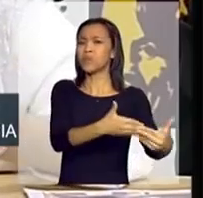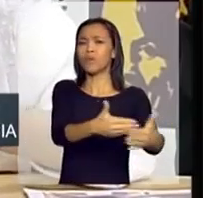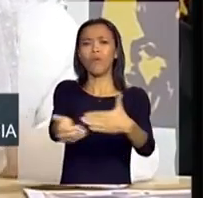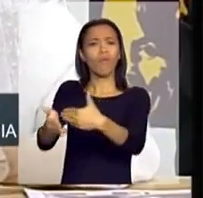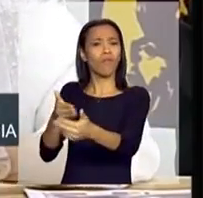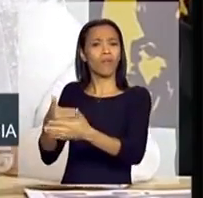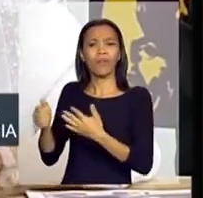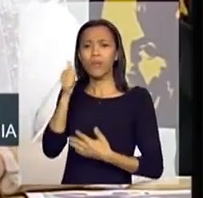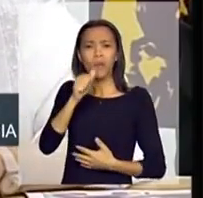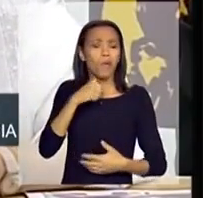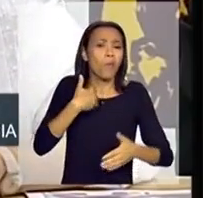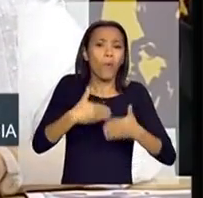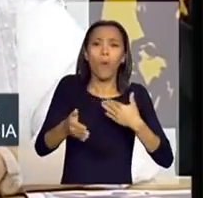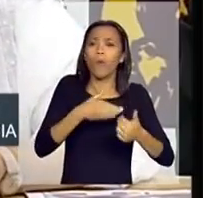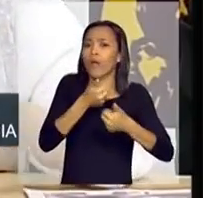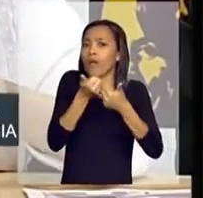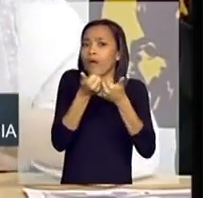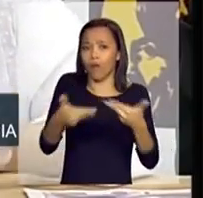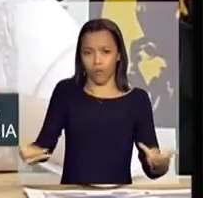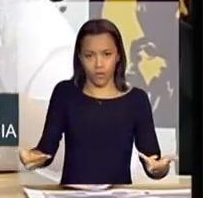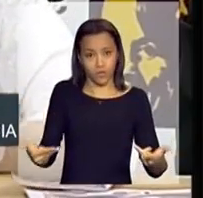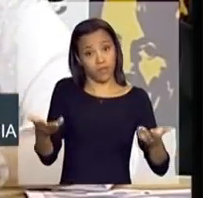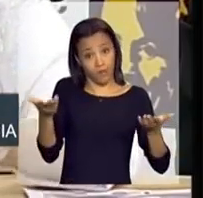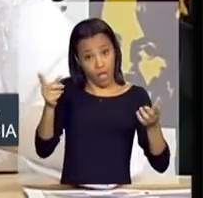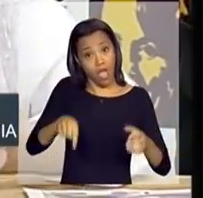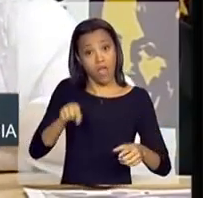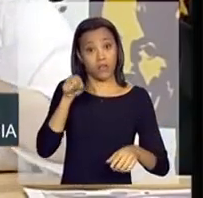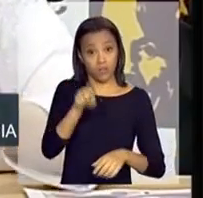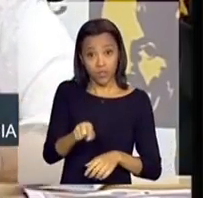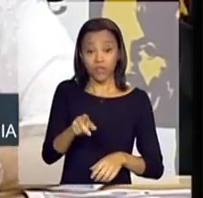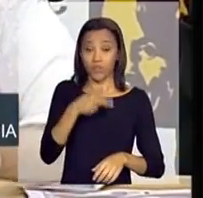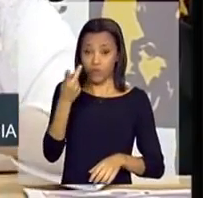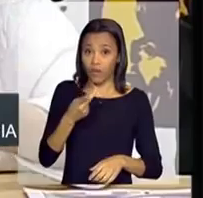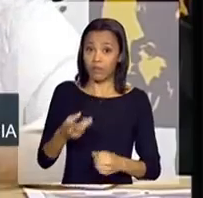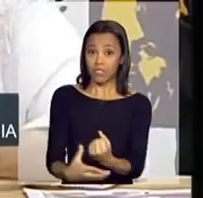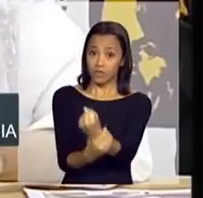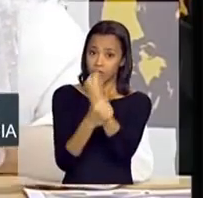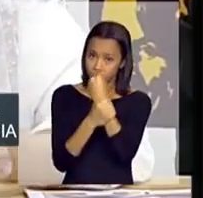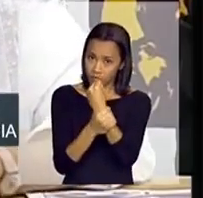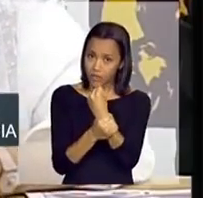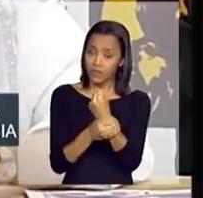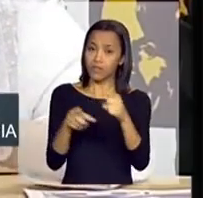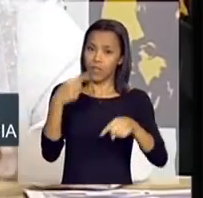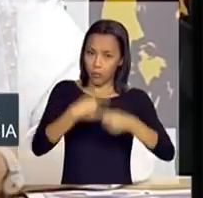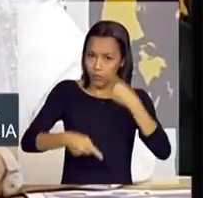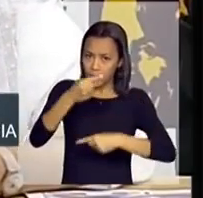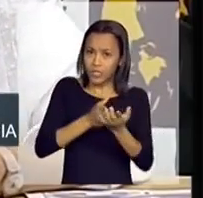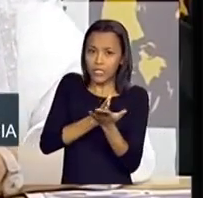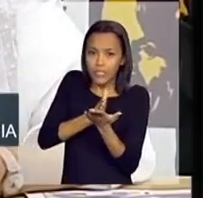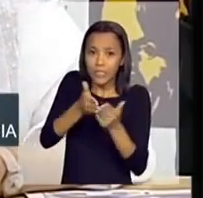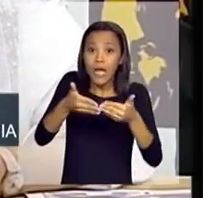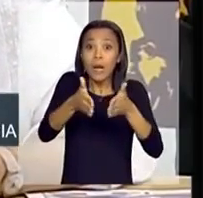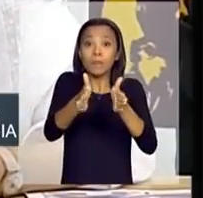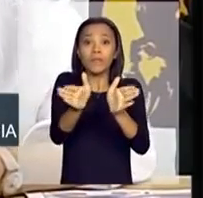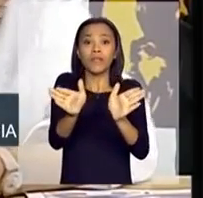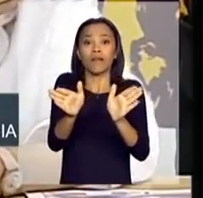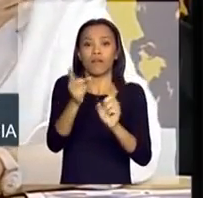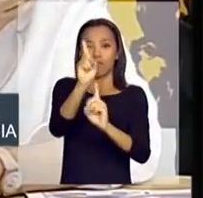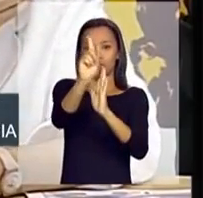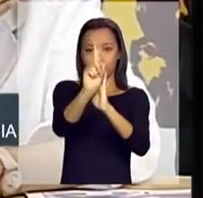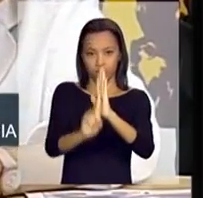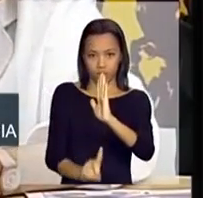por qualquer motivo. Então, é isso que eu chamo de consolidação e ampliação dos direitos.